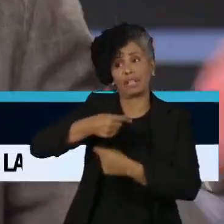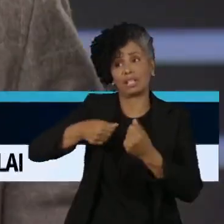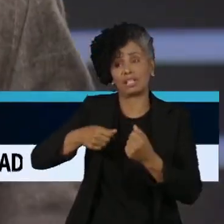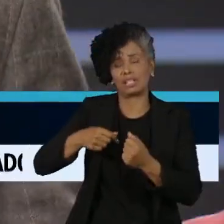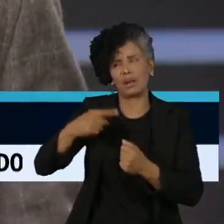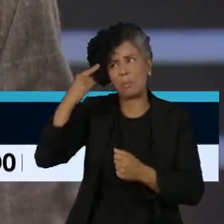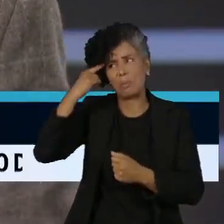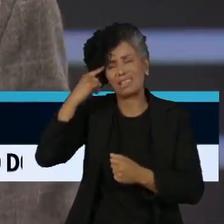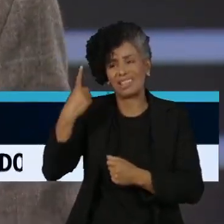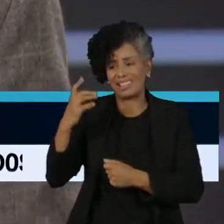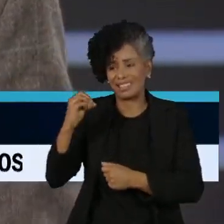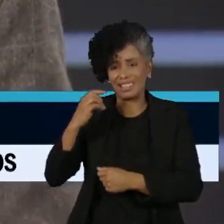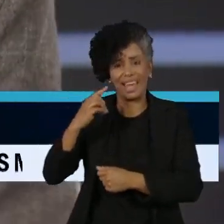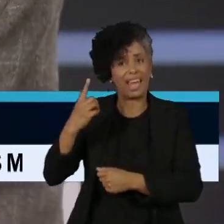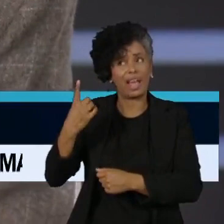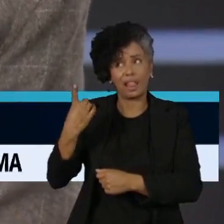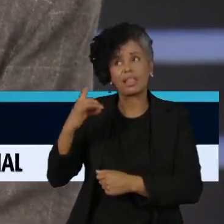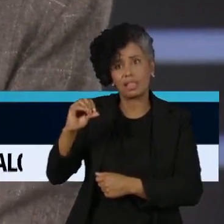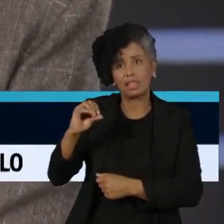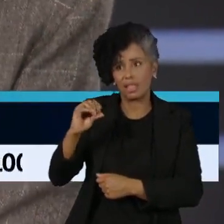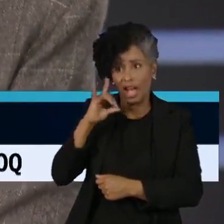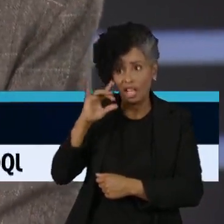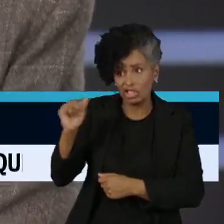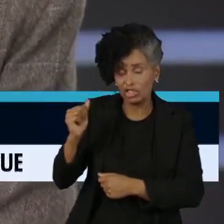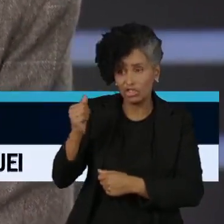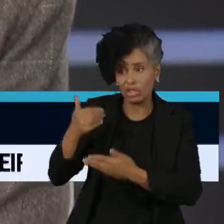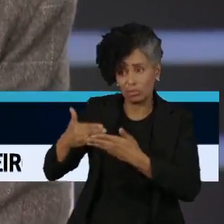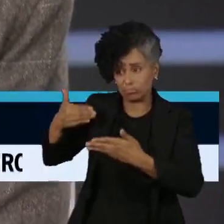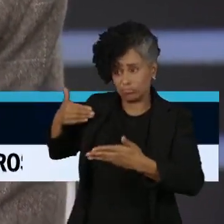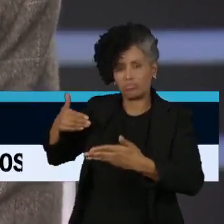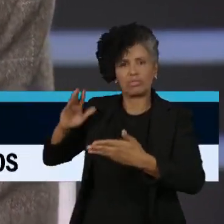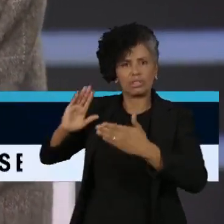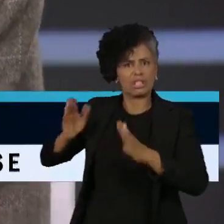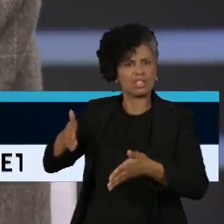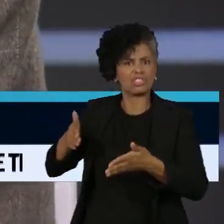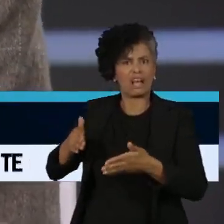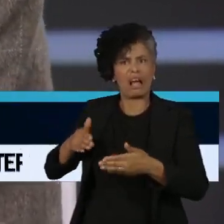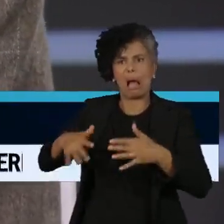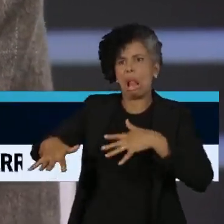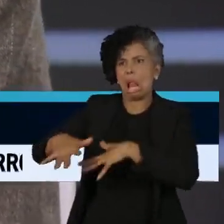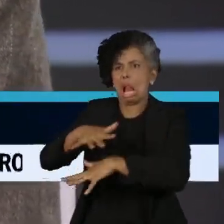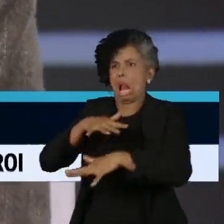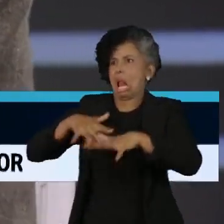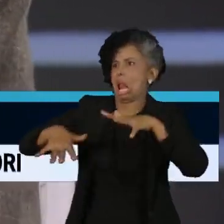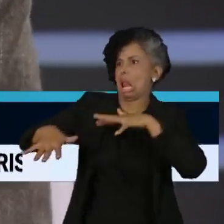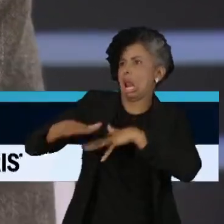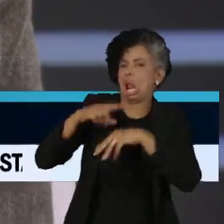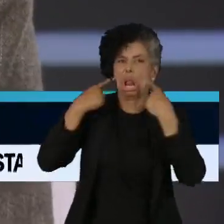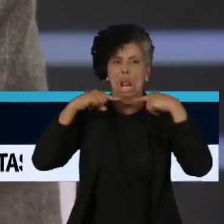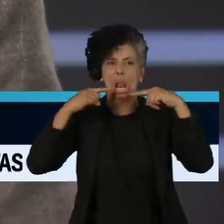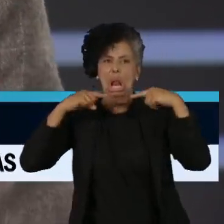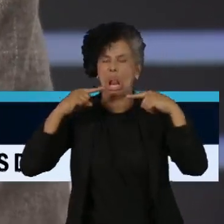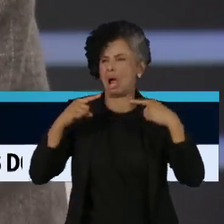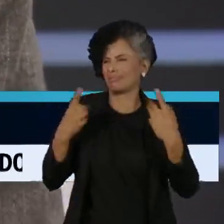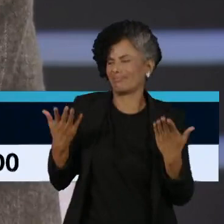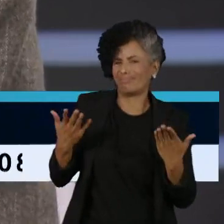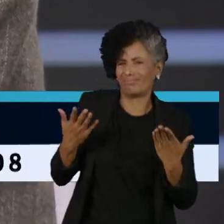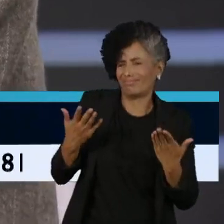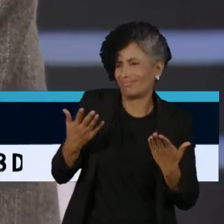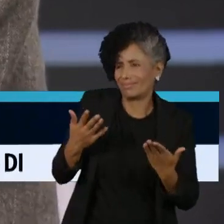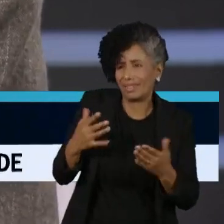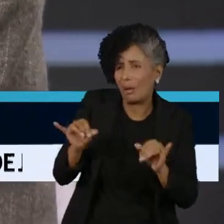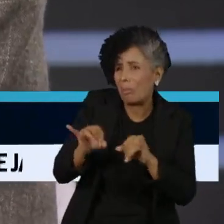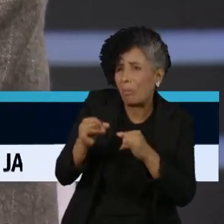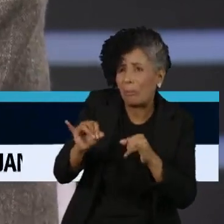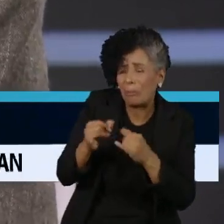dias fazendo maior oba-oba em cima disso, pensando numa estupidez sem limite. Esse negócio, as contas não fecham. Eu fiz